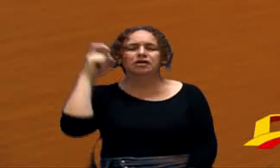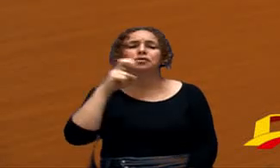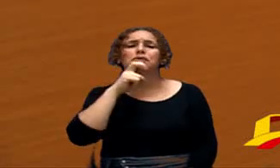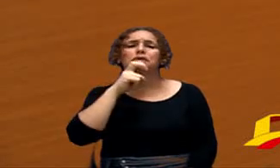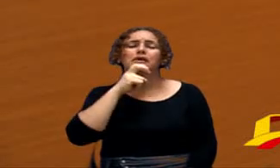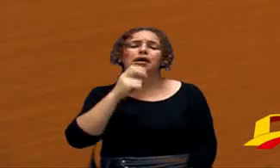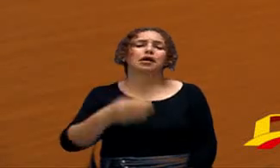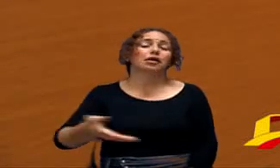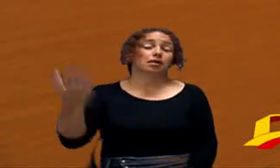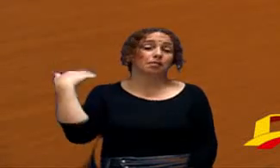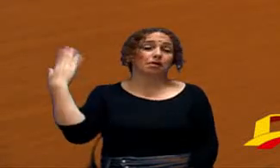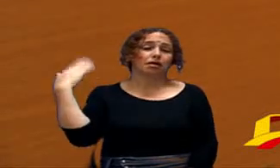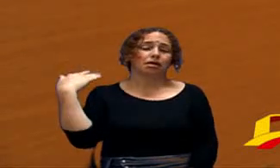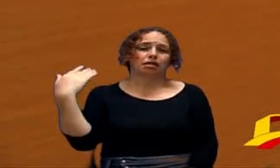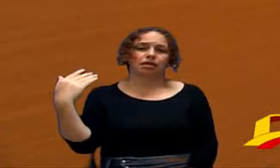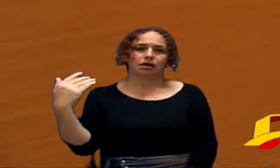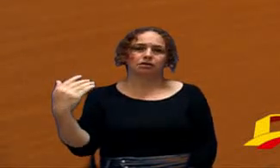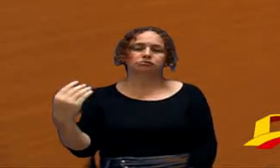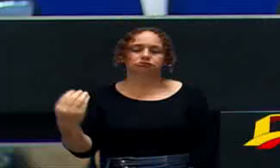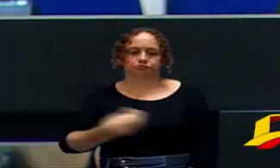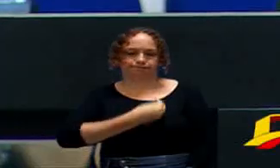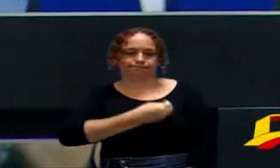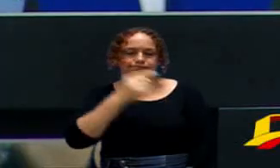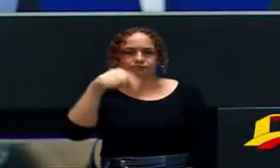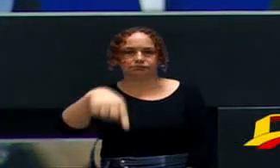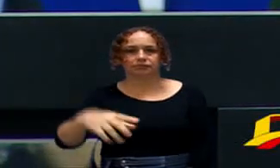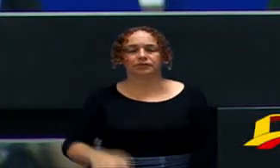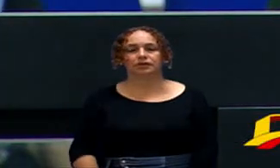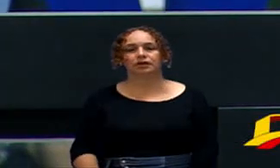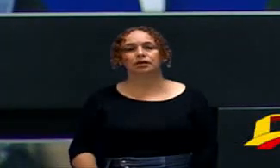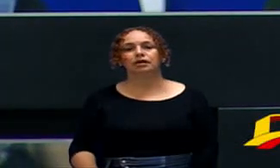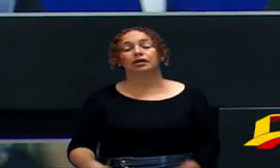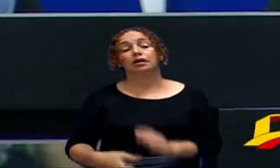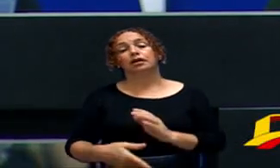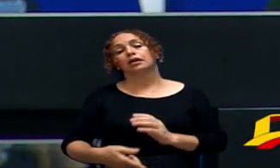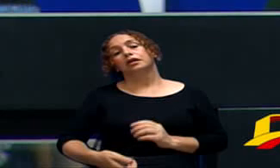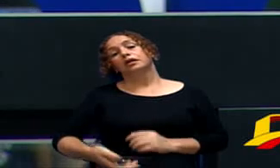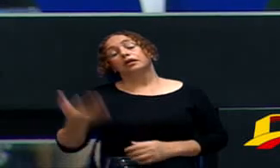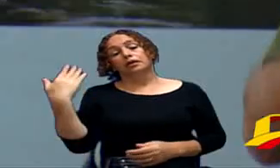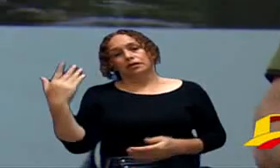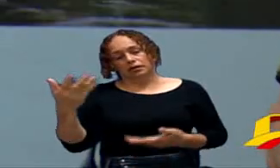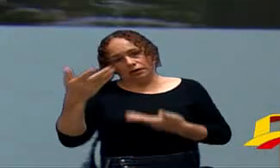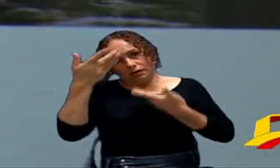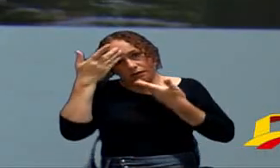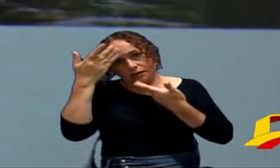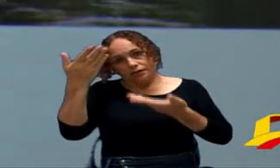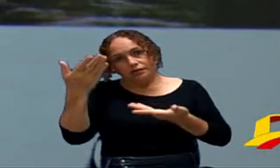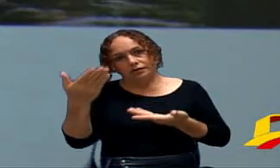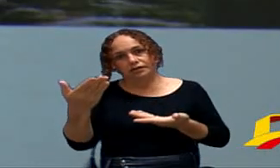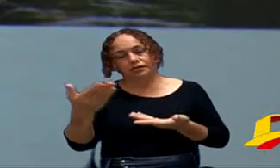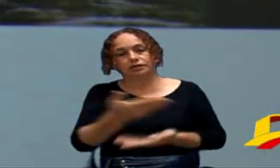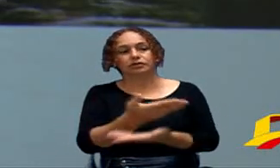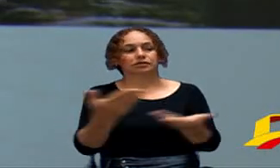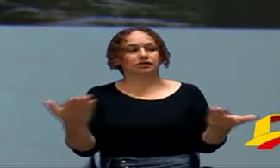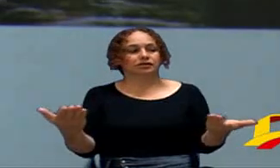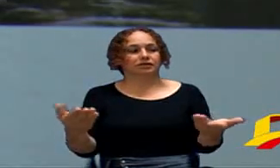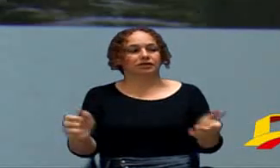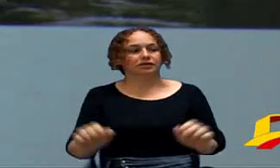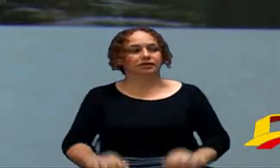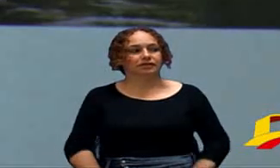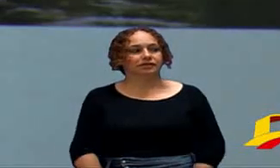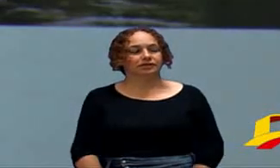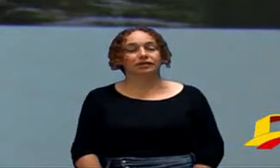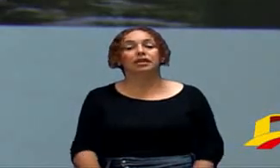Bom, boa noite. Primeiro, quero agradecer a oportunidade de estar aqui e defender o Sandro e a permanência dele aqui, porque eu estudei